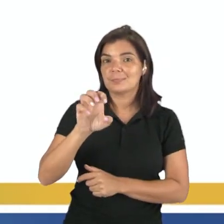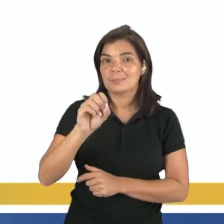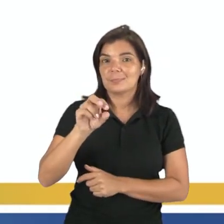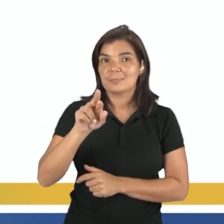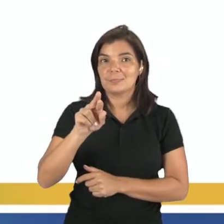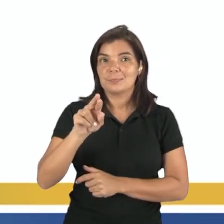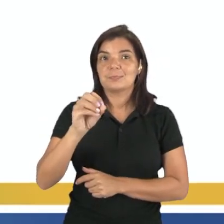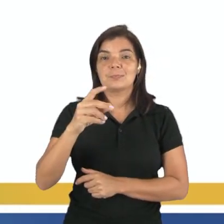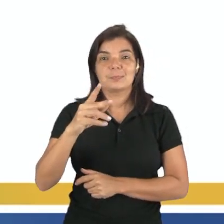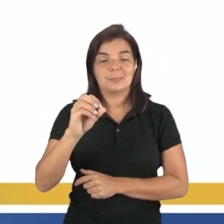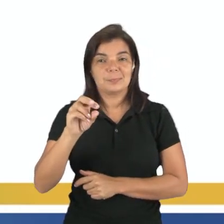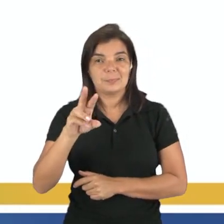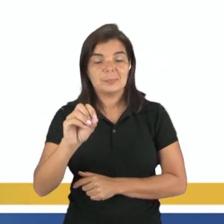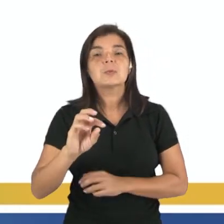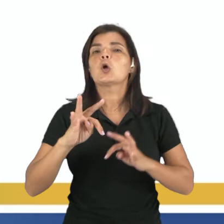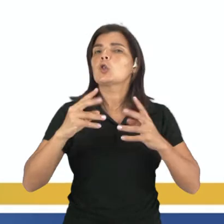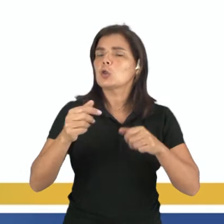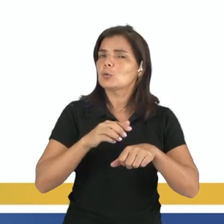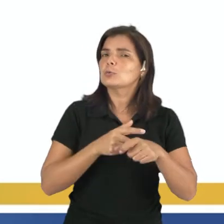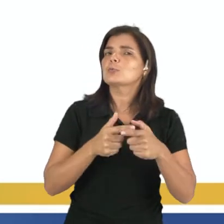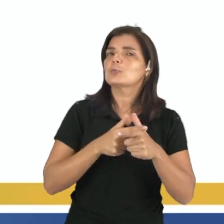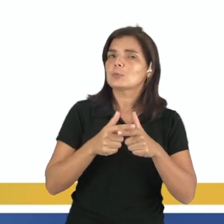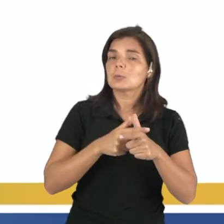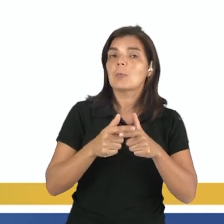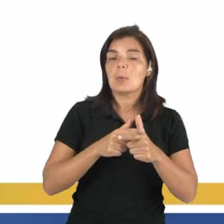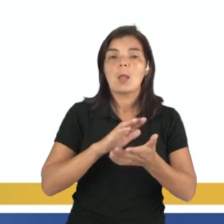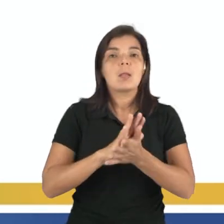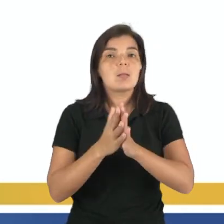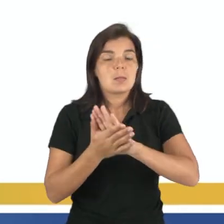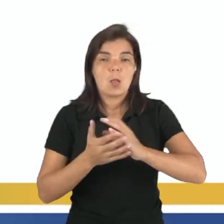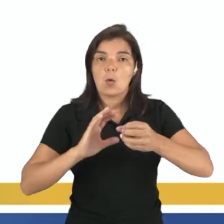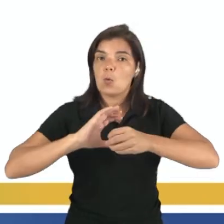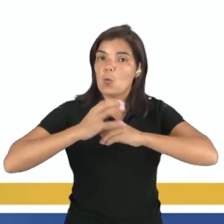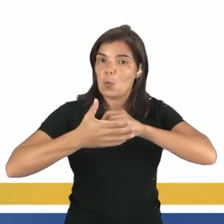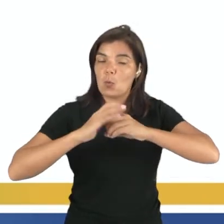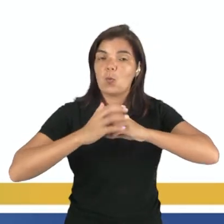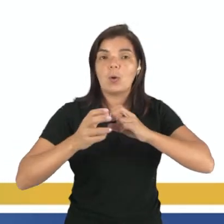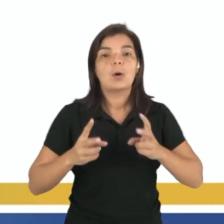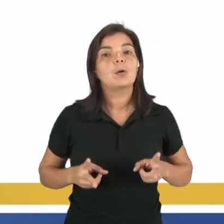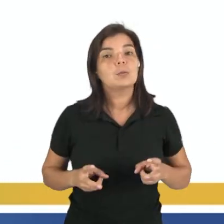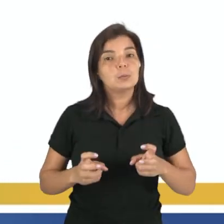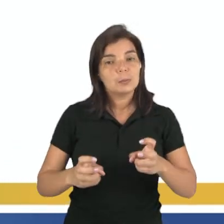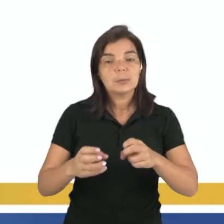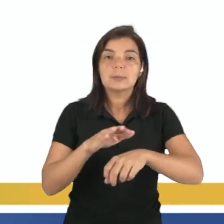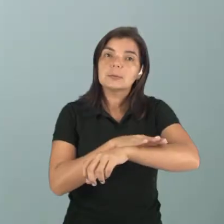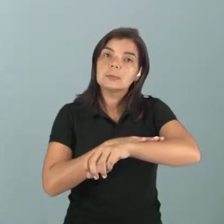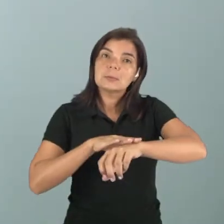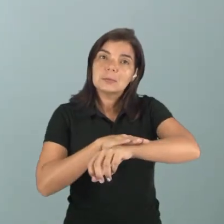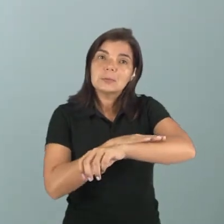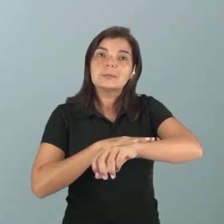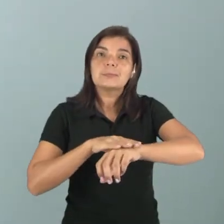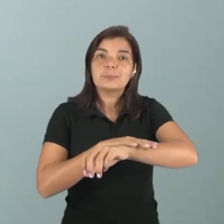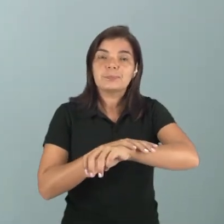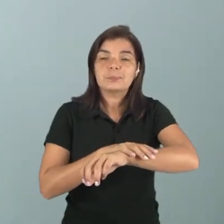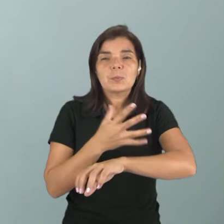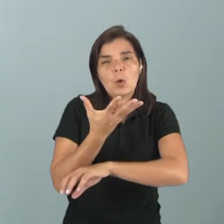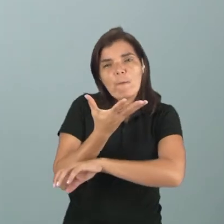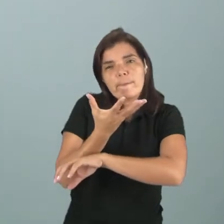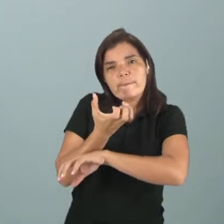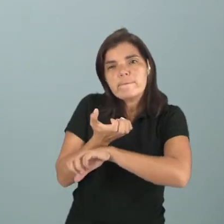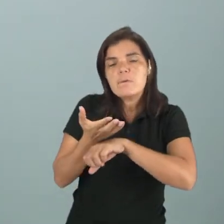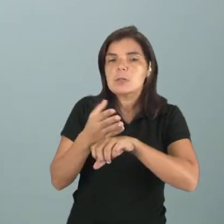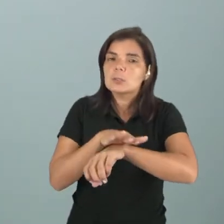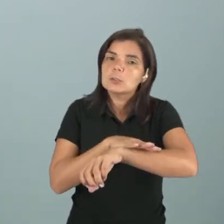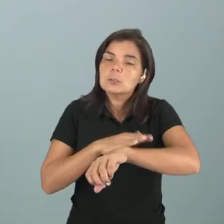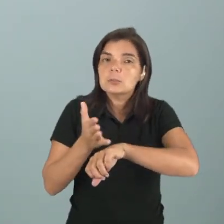os outros problemas podem ser desencadeados pela destruição da camada de ozônio, como câncer de pele devido à grande incidência de raios solares,